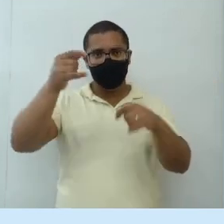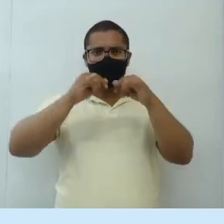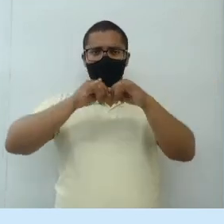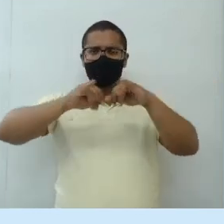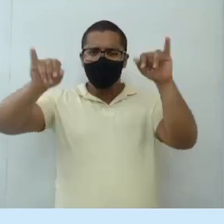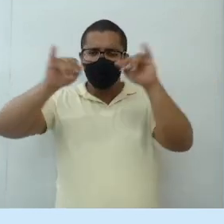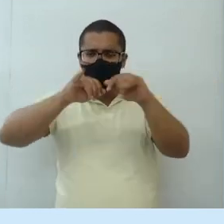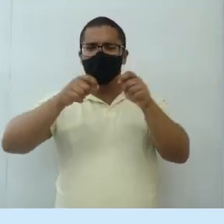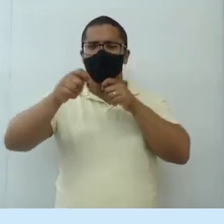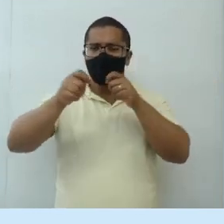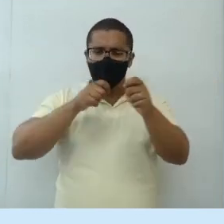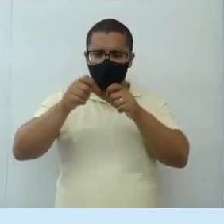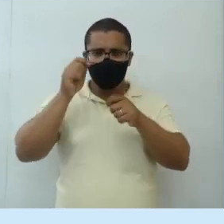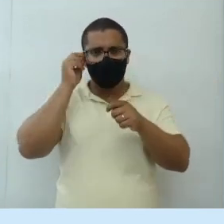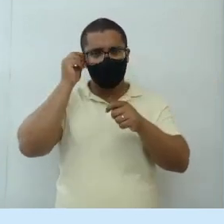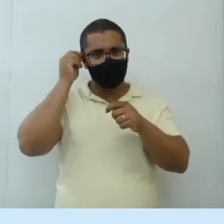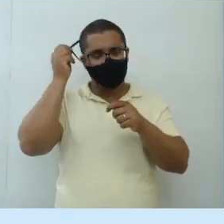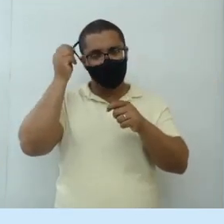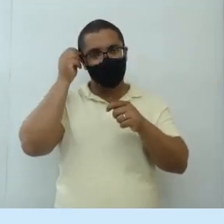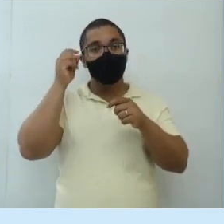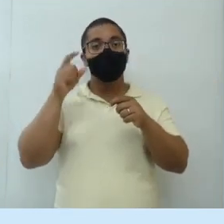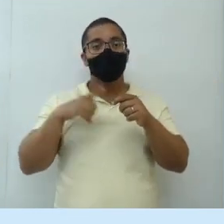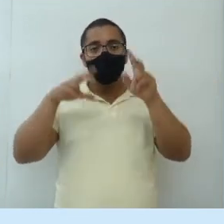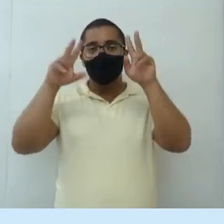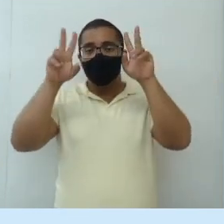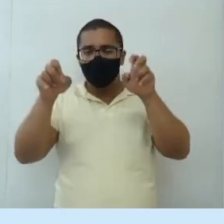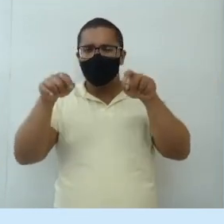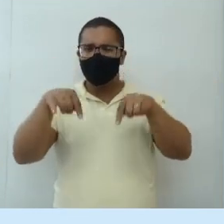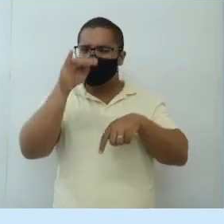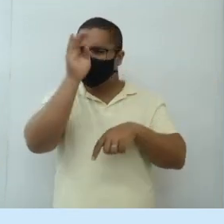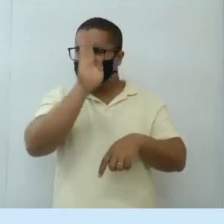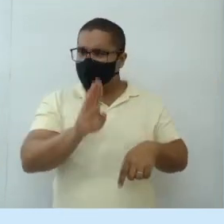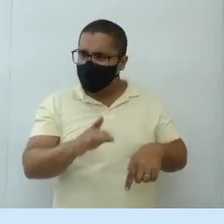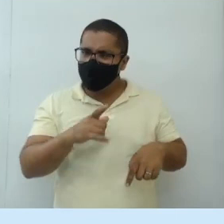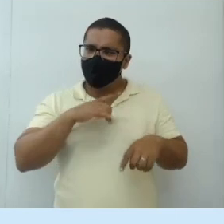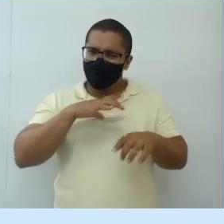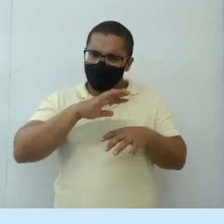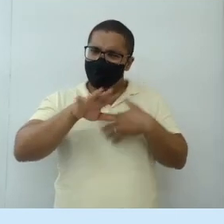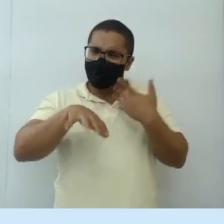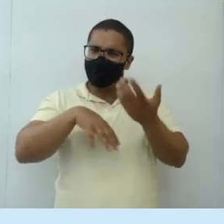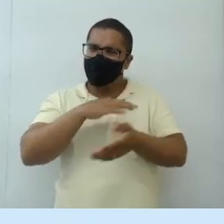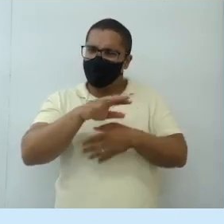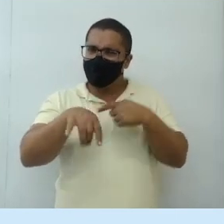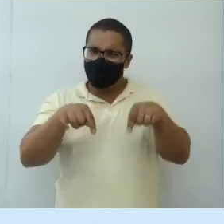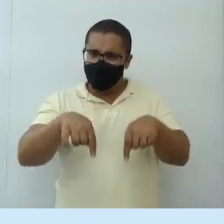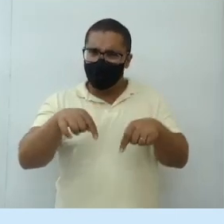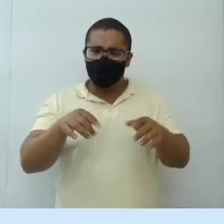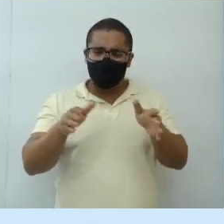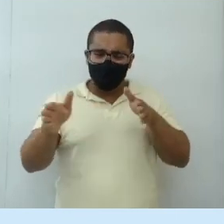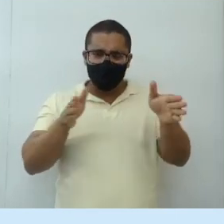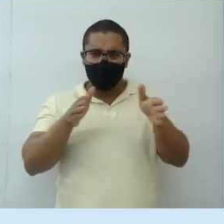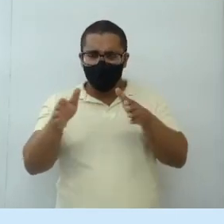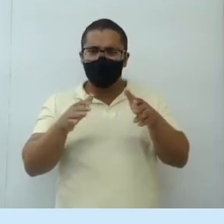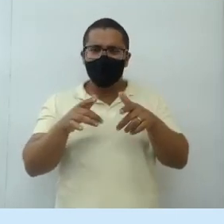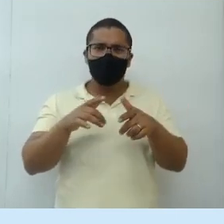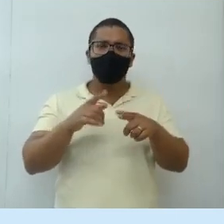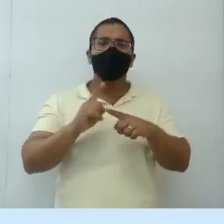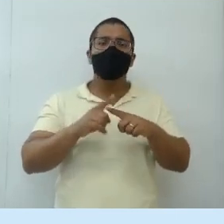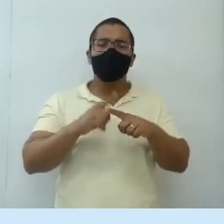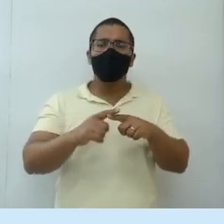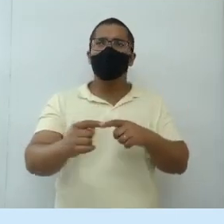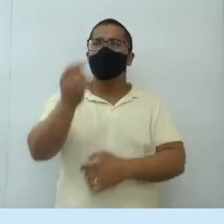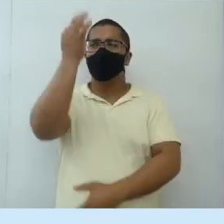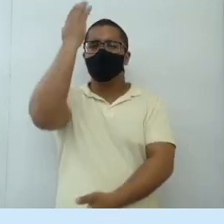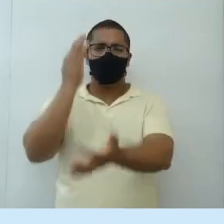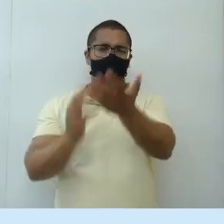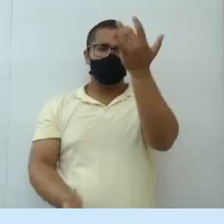as grandes questões ambientais o Brasil tá meio Cuiabá do Nesse momento você tem que tá vendo muito queimada